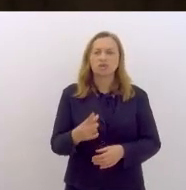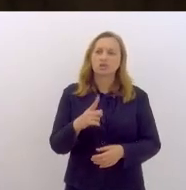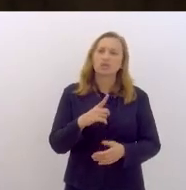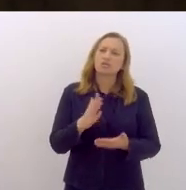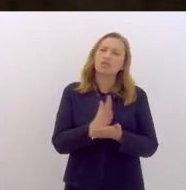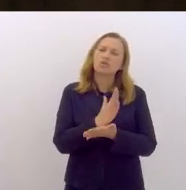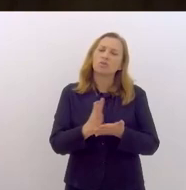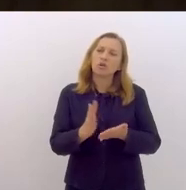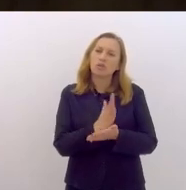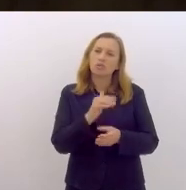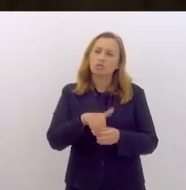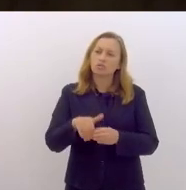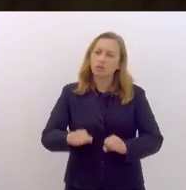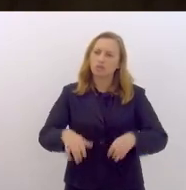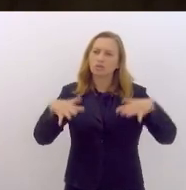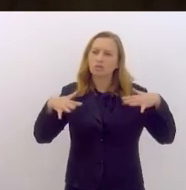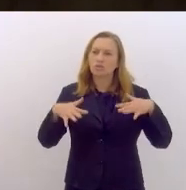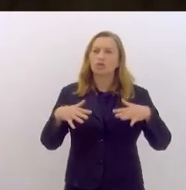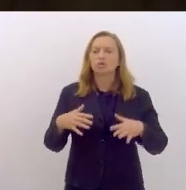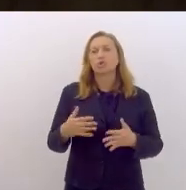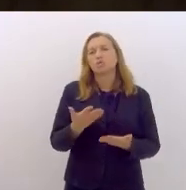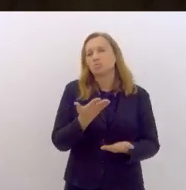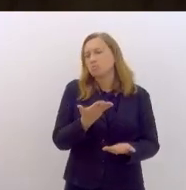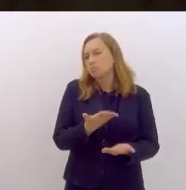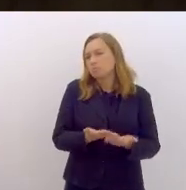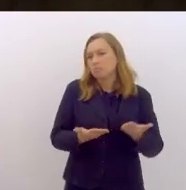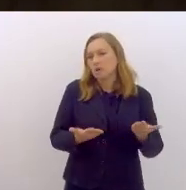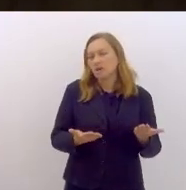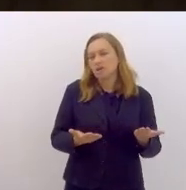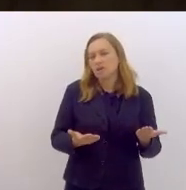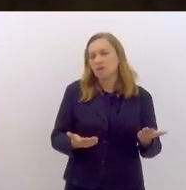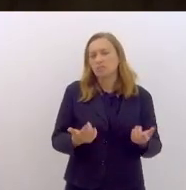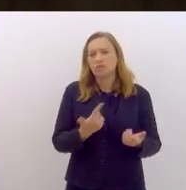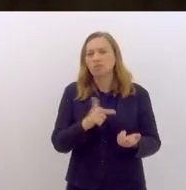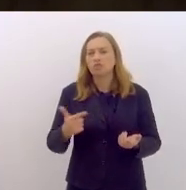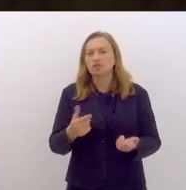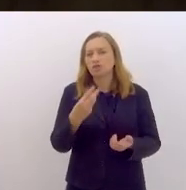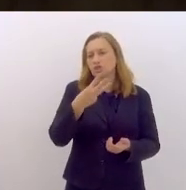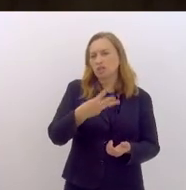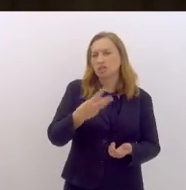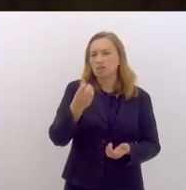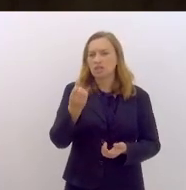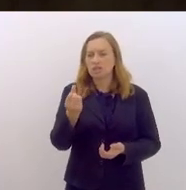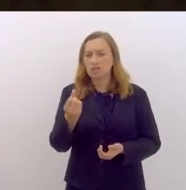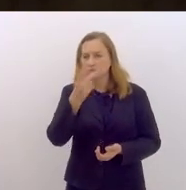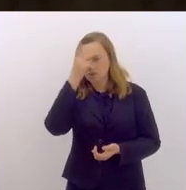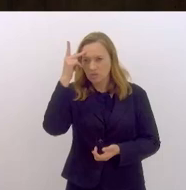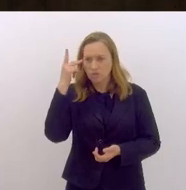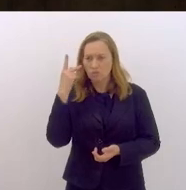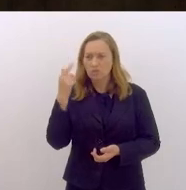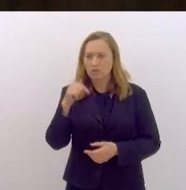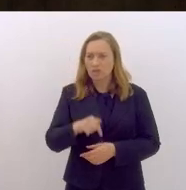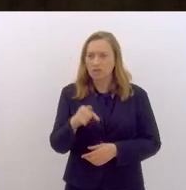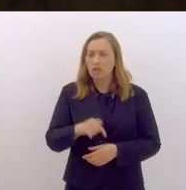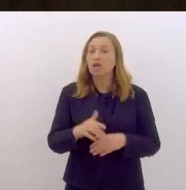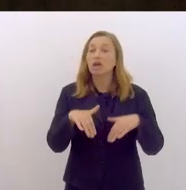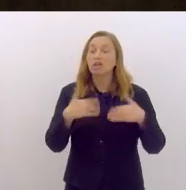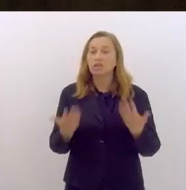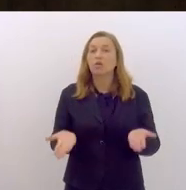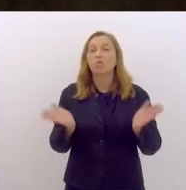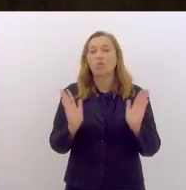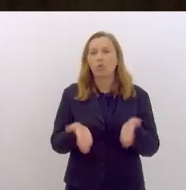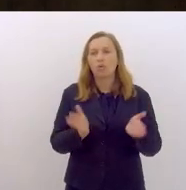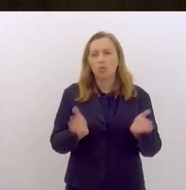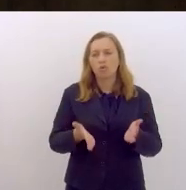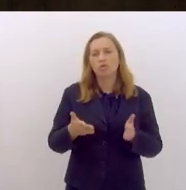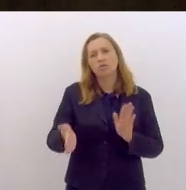de plenário, o quórum caiu porque não deu 36 presentes. Então, hoje, veio